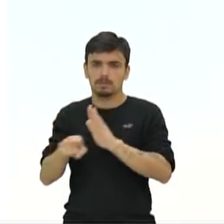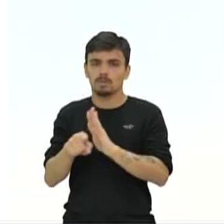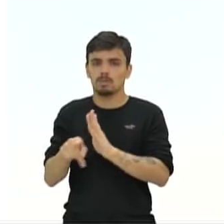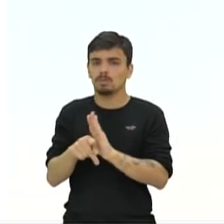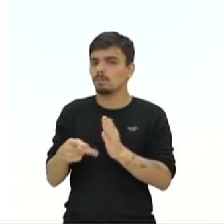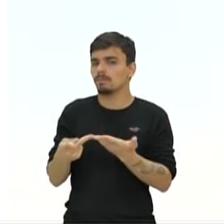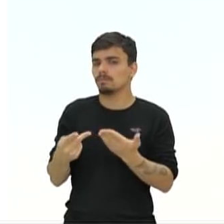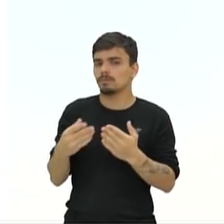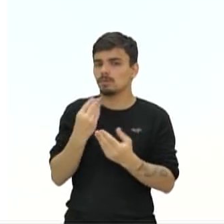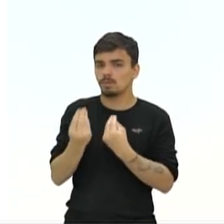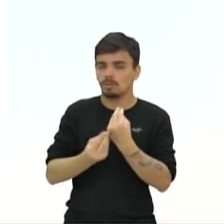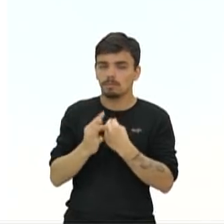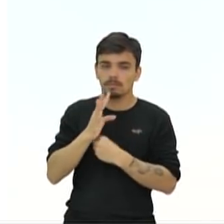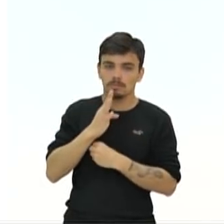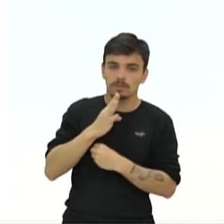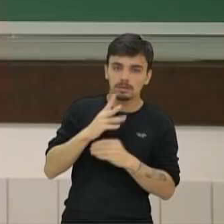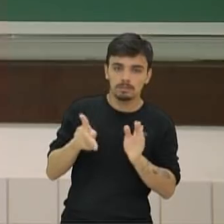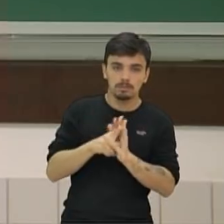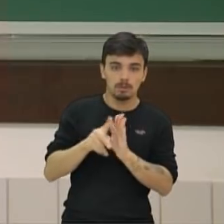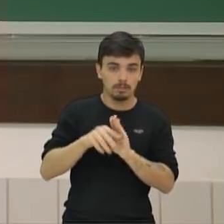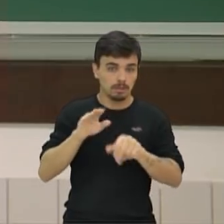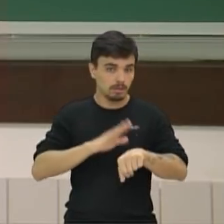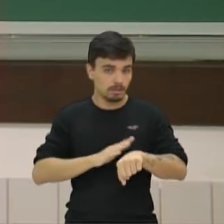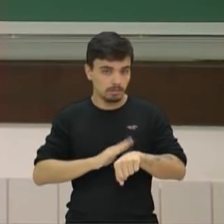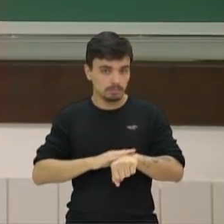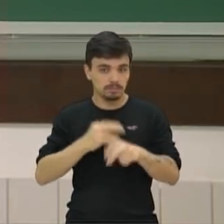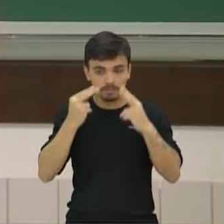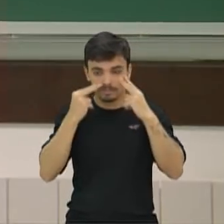conhecia o tempo, a visão do mundo.